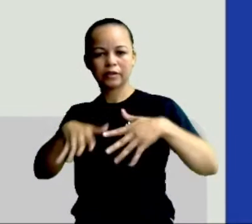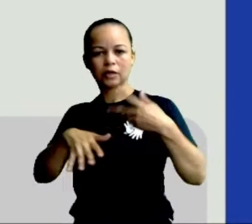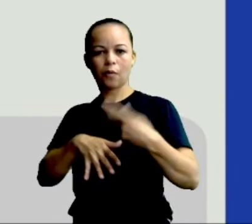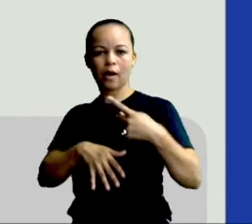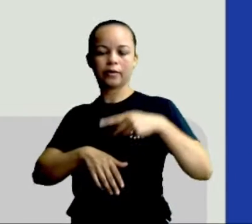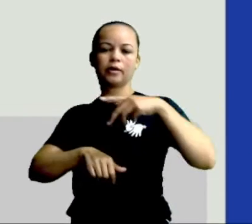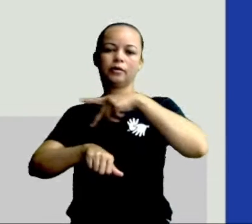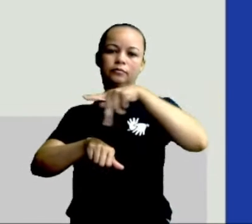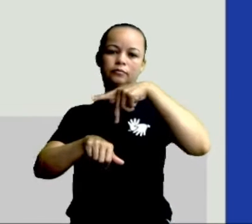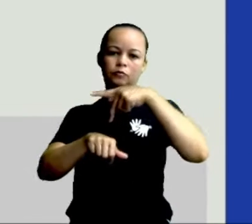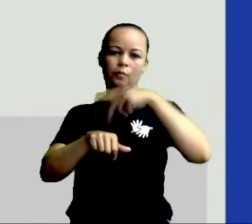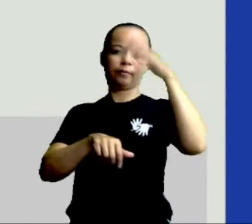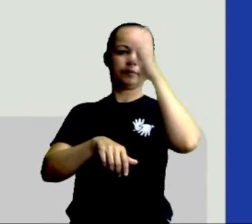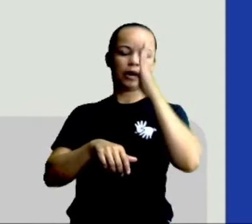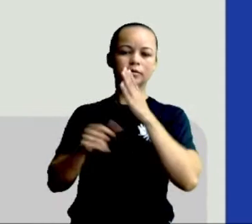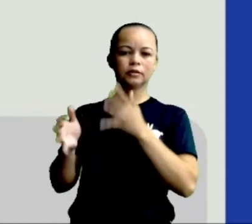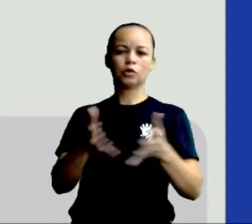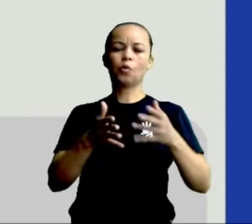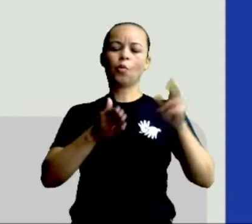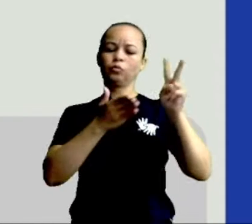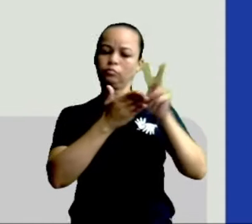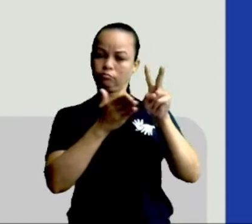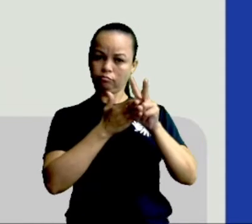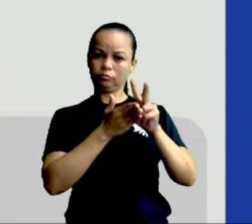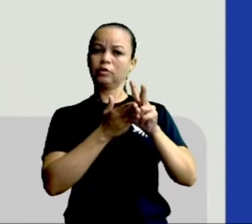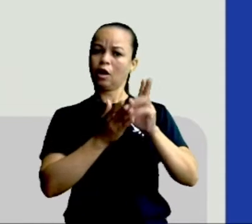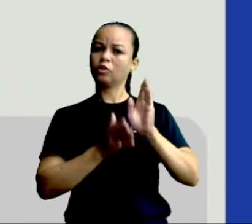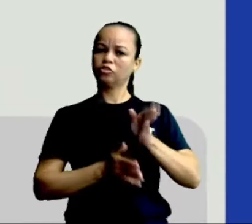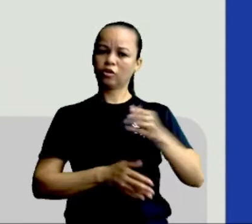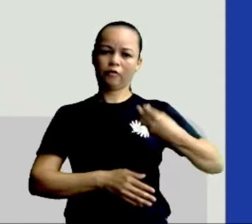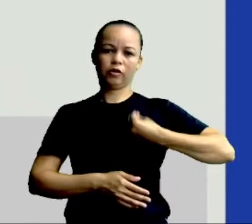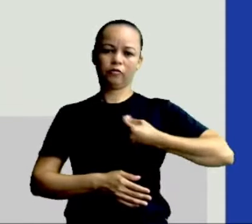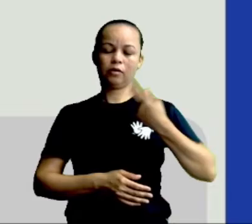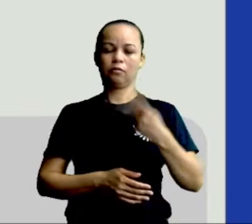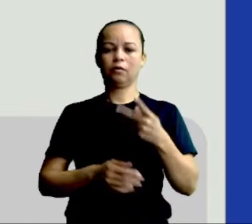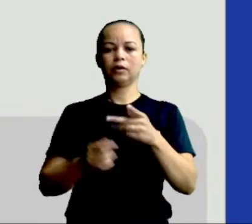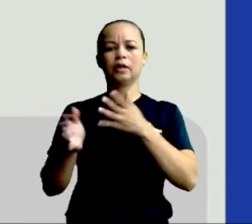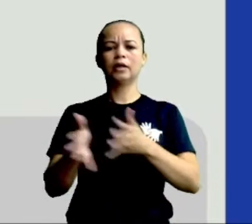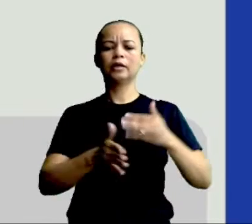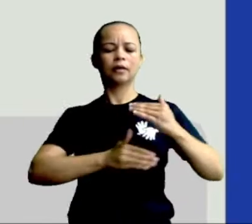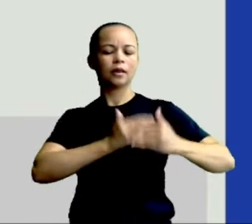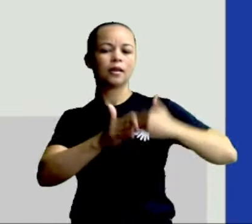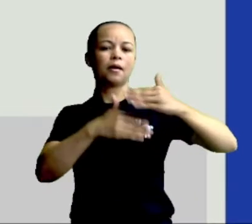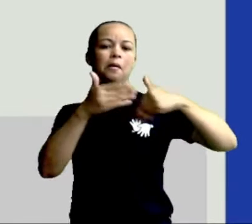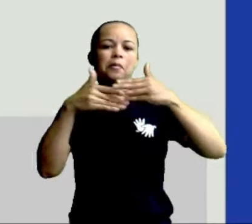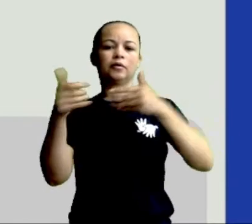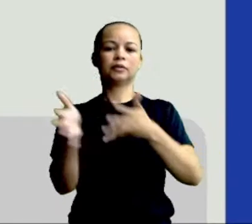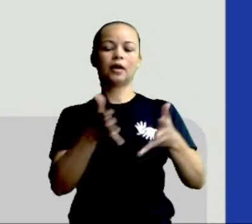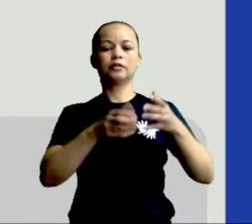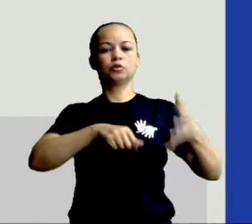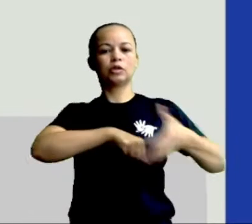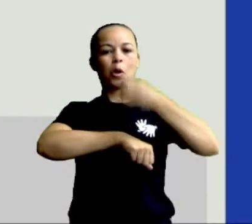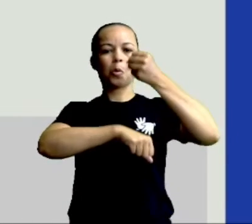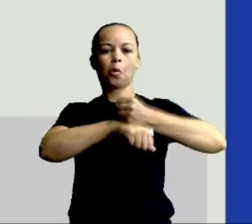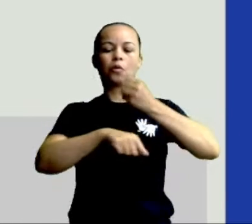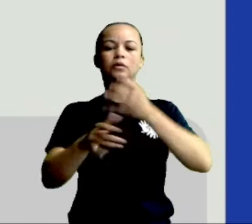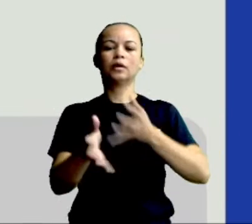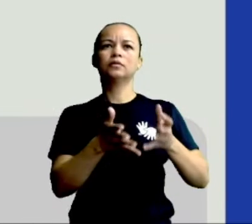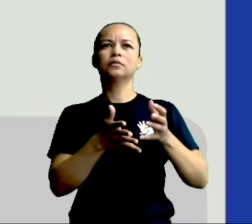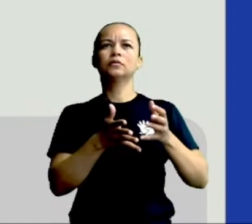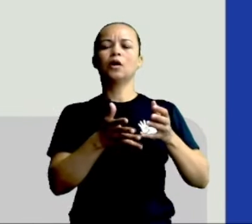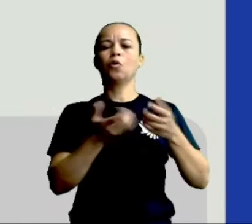terras brasileiras, os indígenas já habitavam e depois desse processo de colonização, os povos